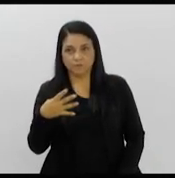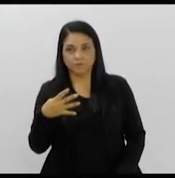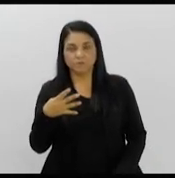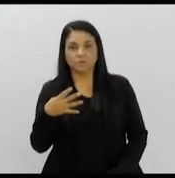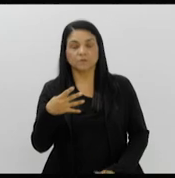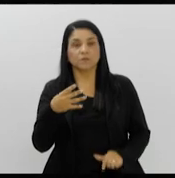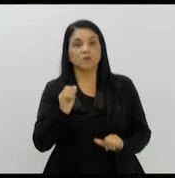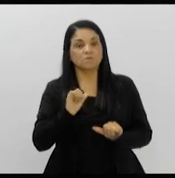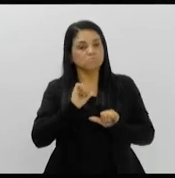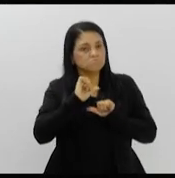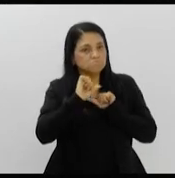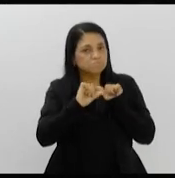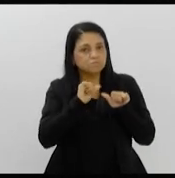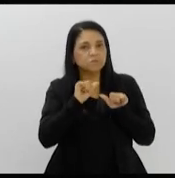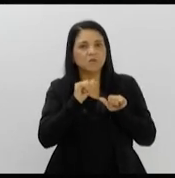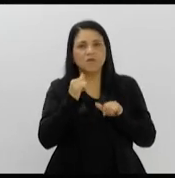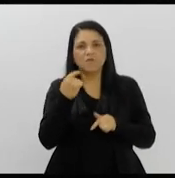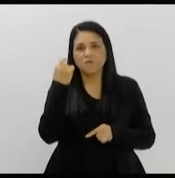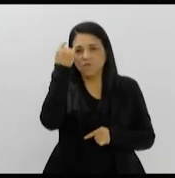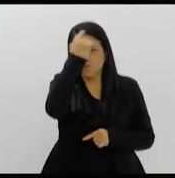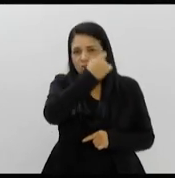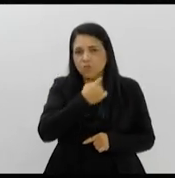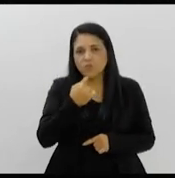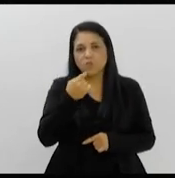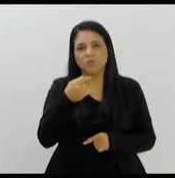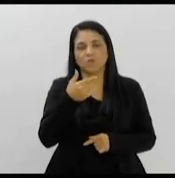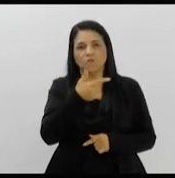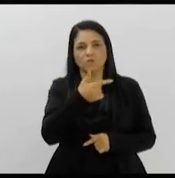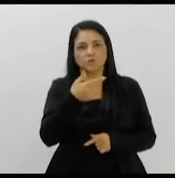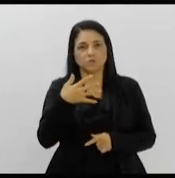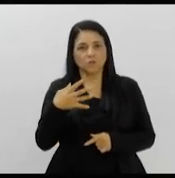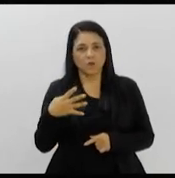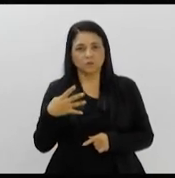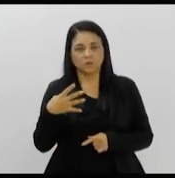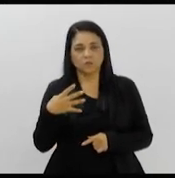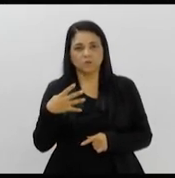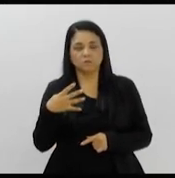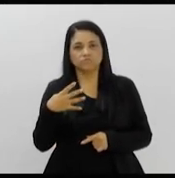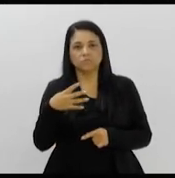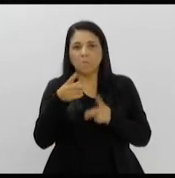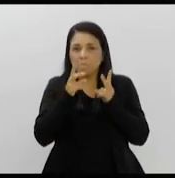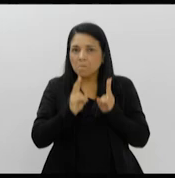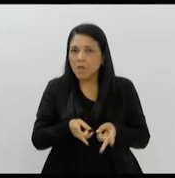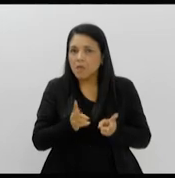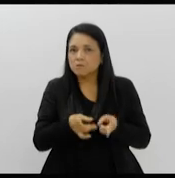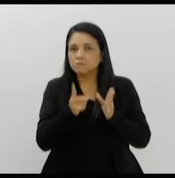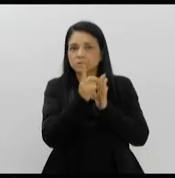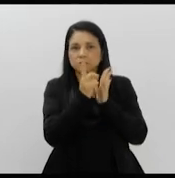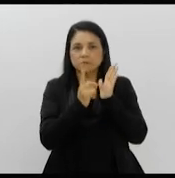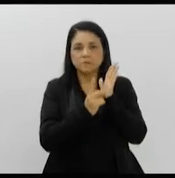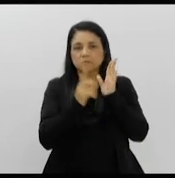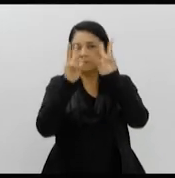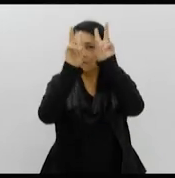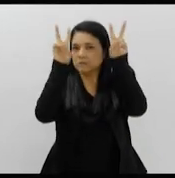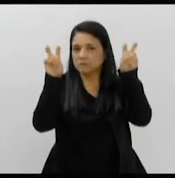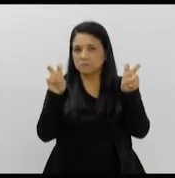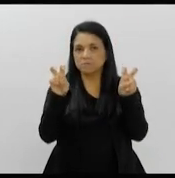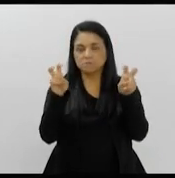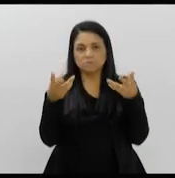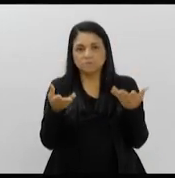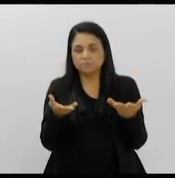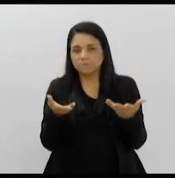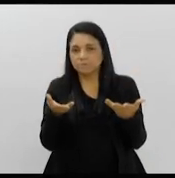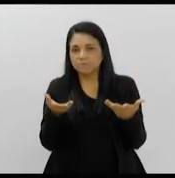24 Horas dois decretos sobre o mesmo tema que eu vou aqui desenvolver